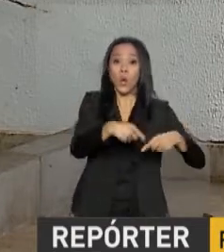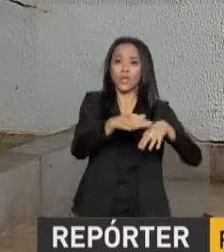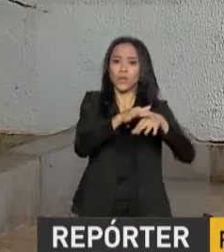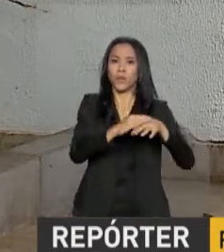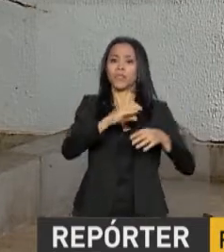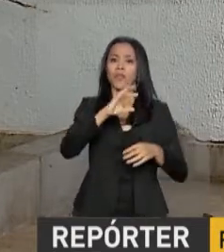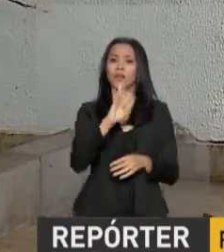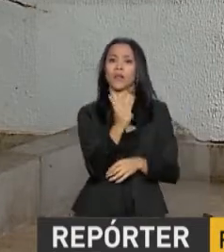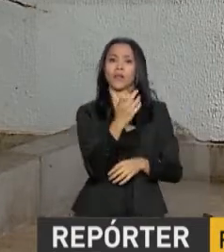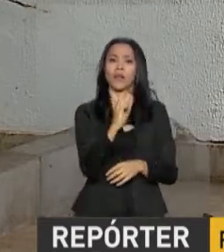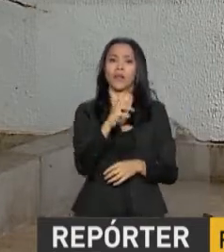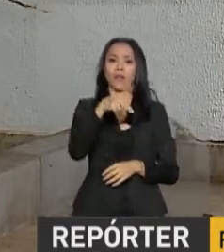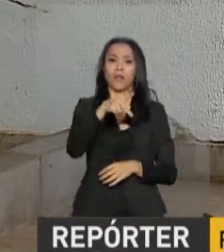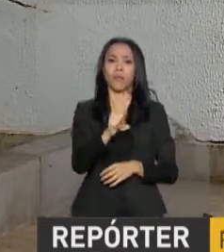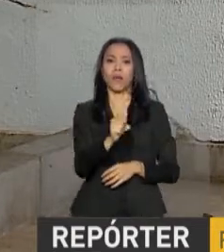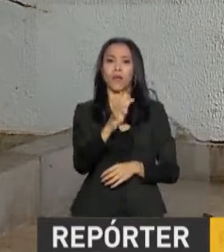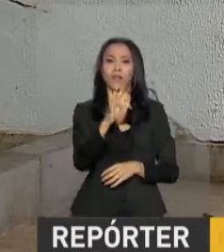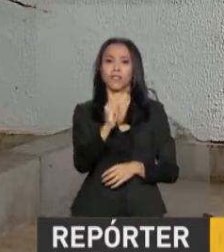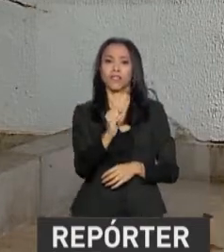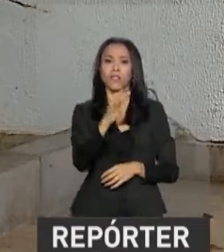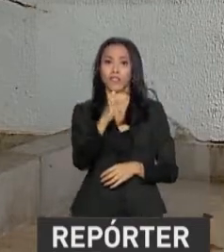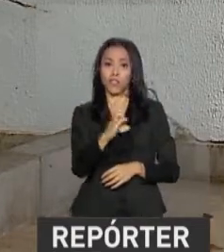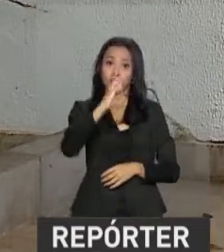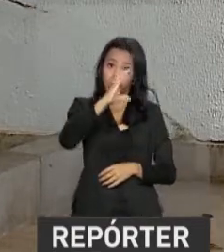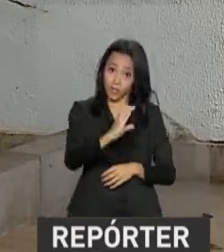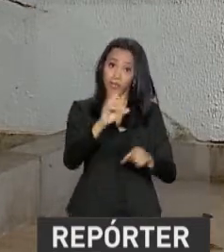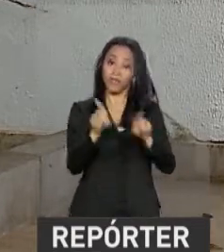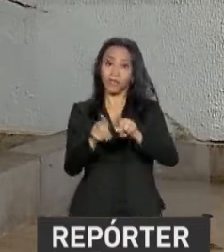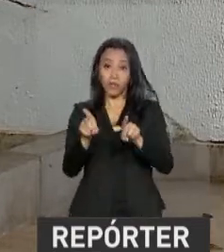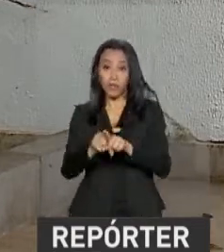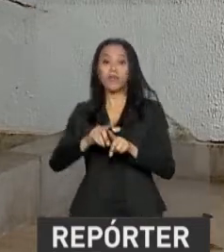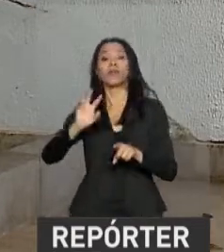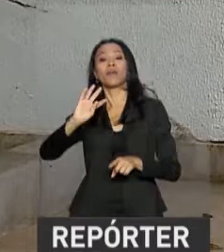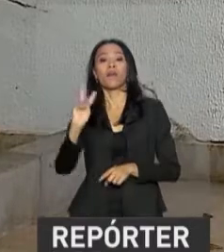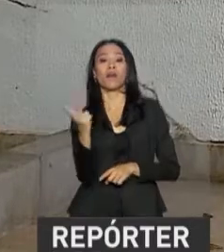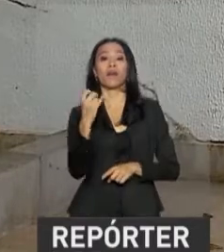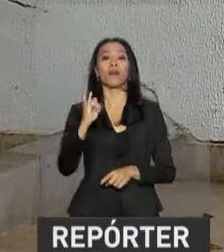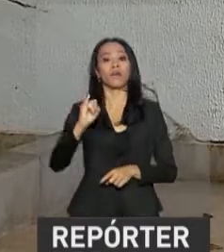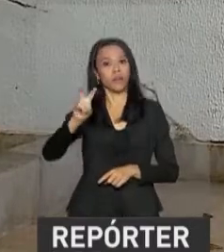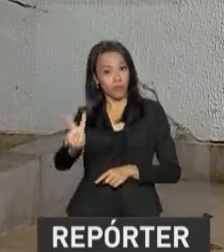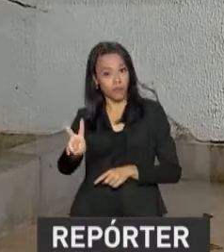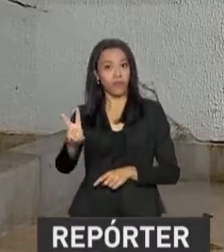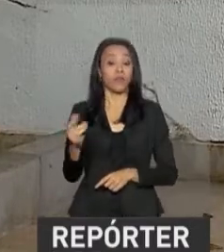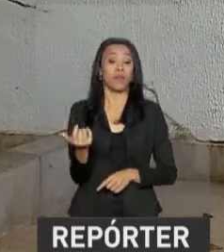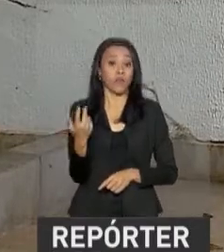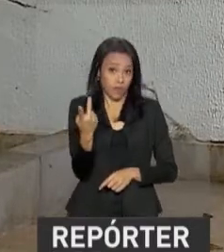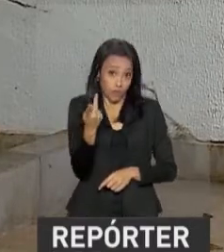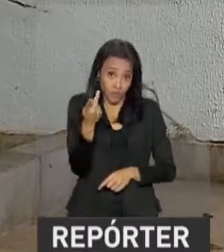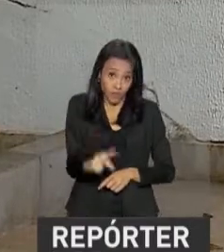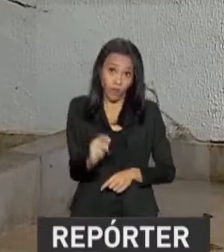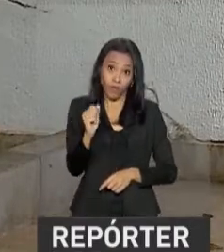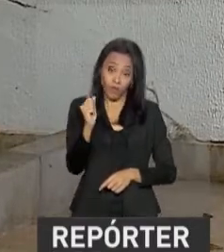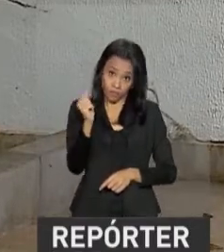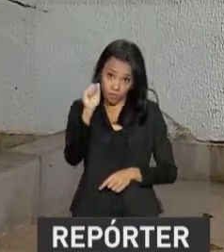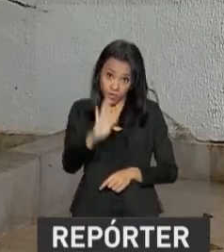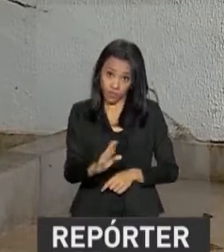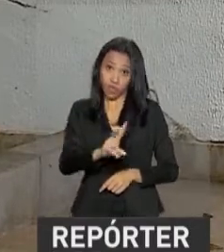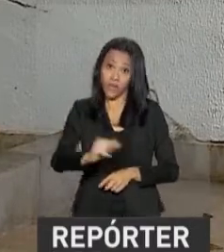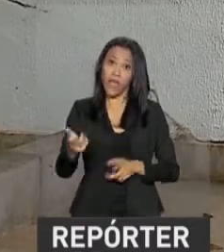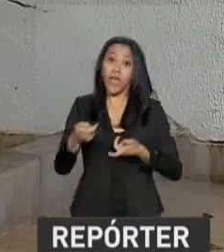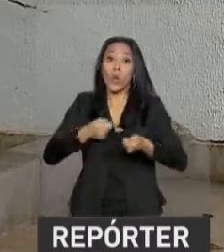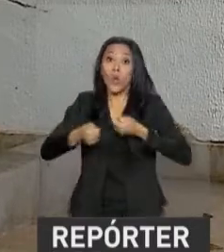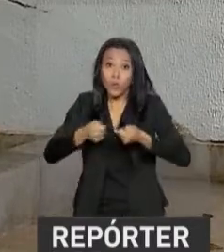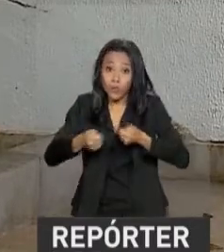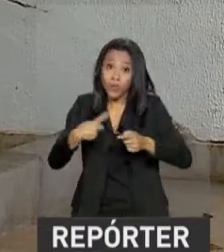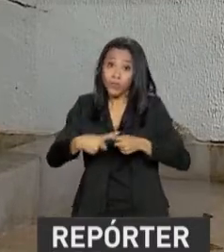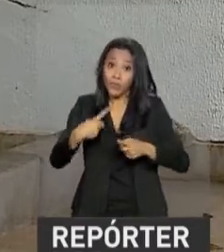uma pílula retroviral usado na profilaxia pré exposição ao hiv com isso o país é conseguir economizar já que